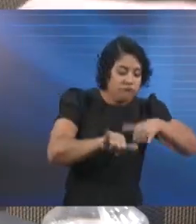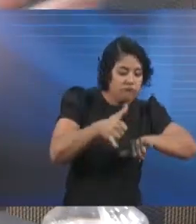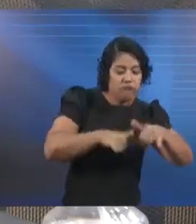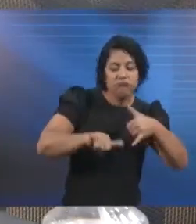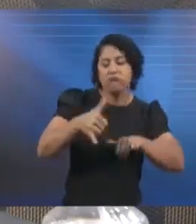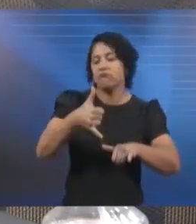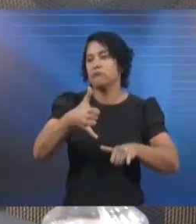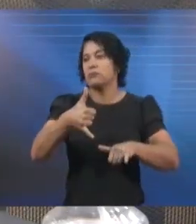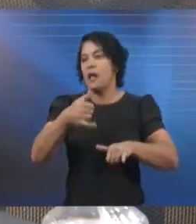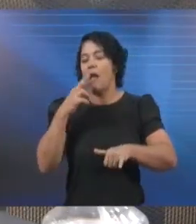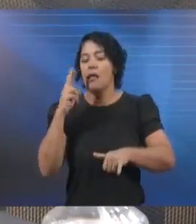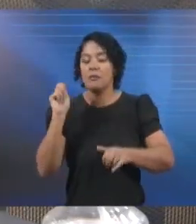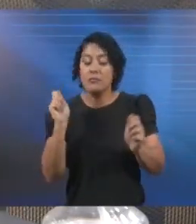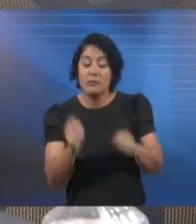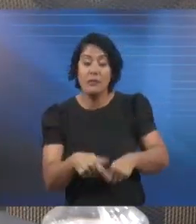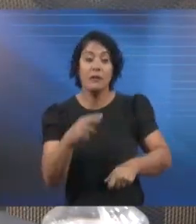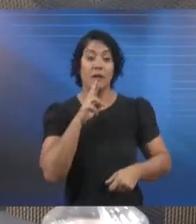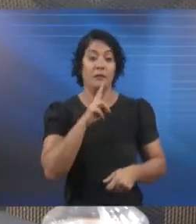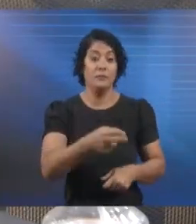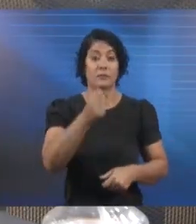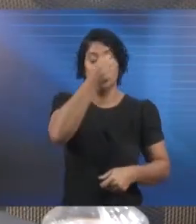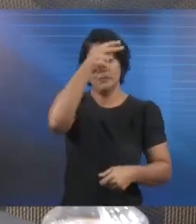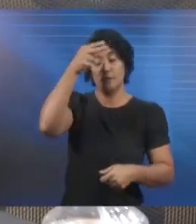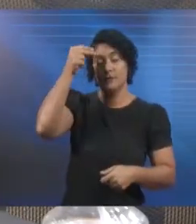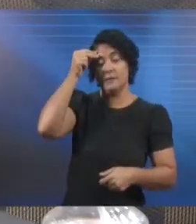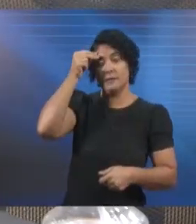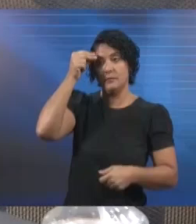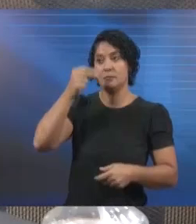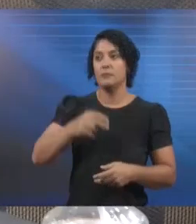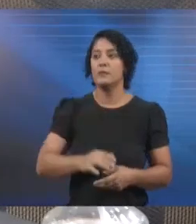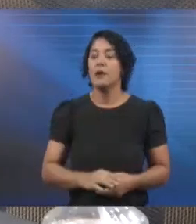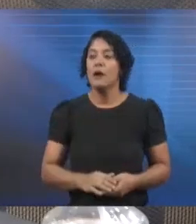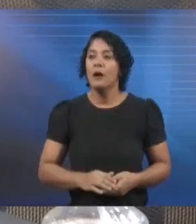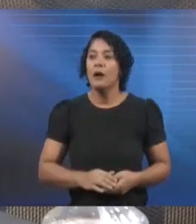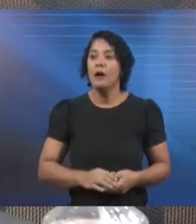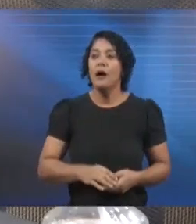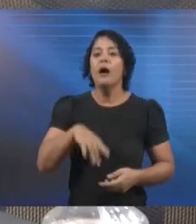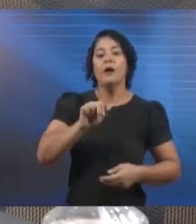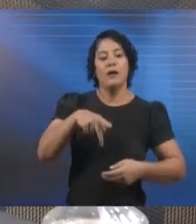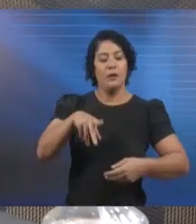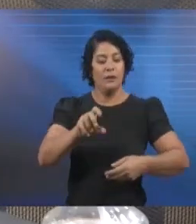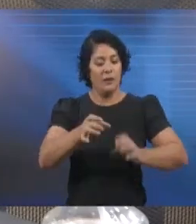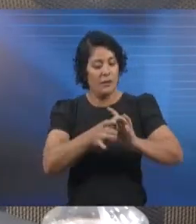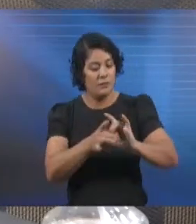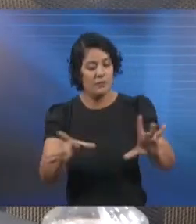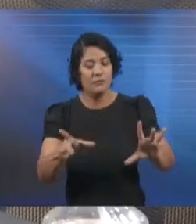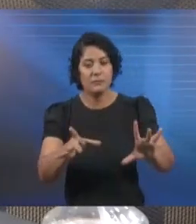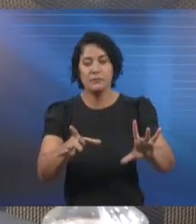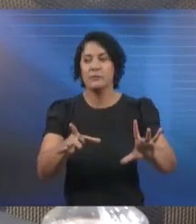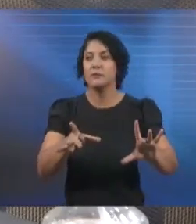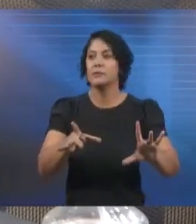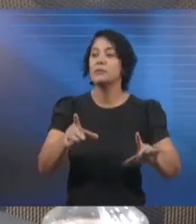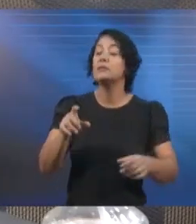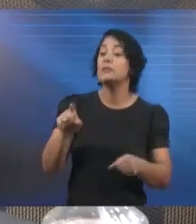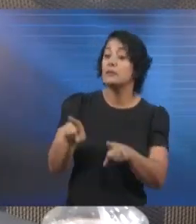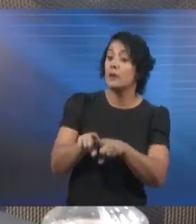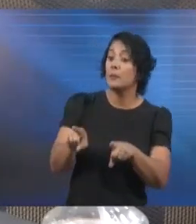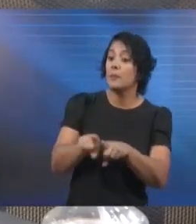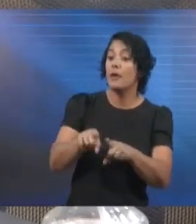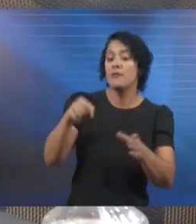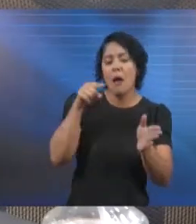dê uma uma resposta o que a prefeitura pretende é A engorda seja liberada E que esses